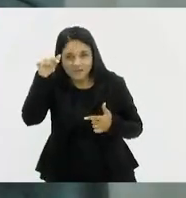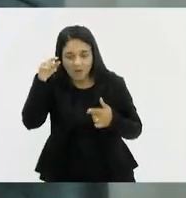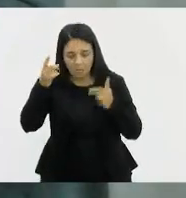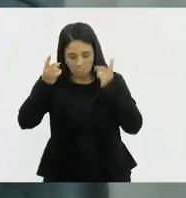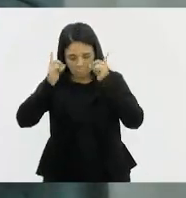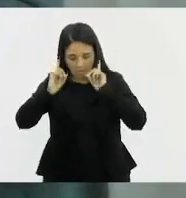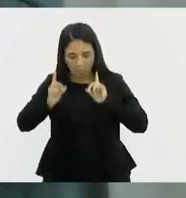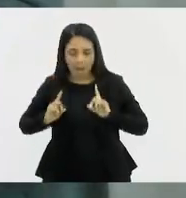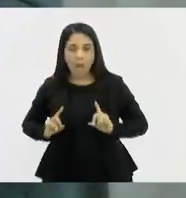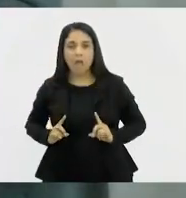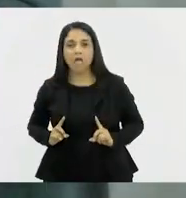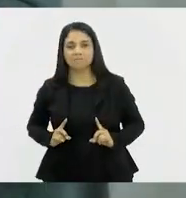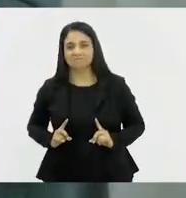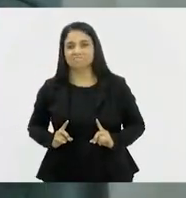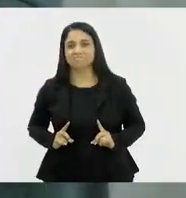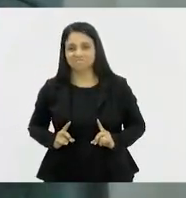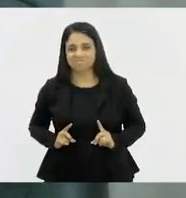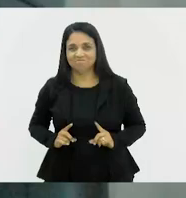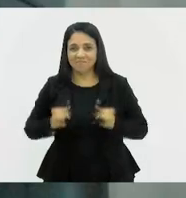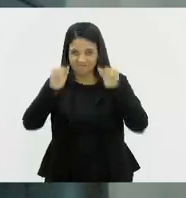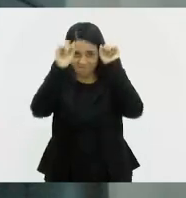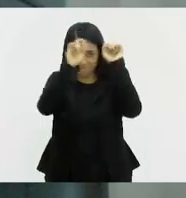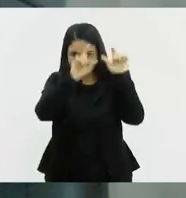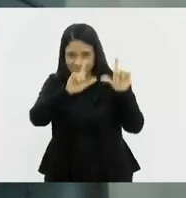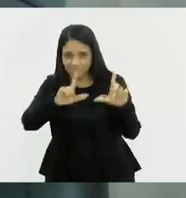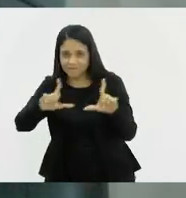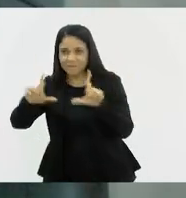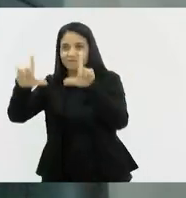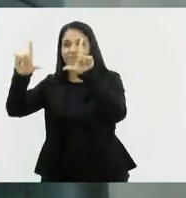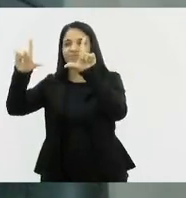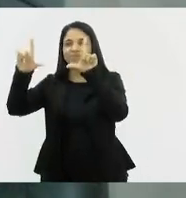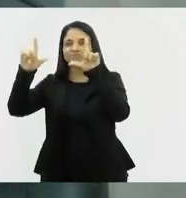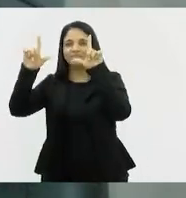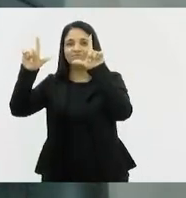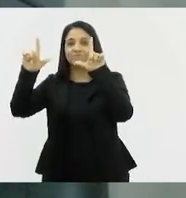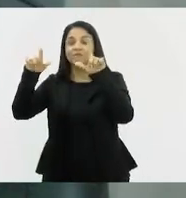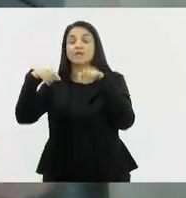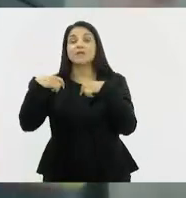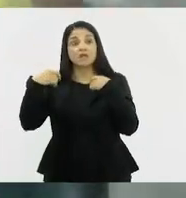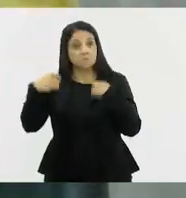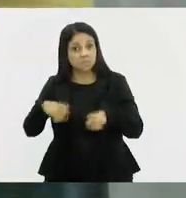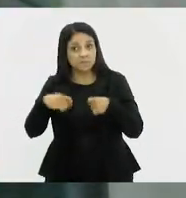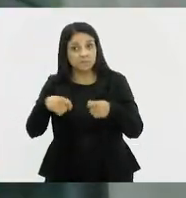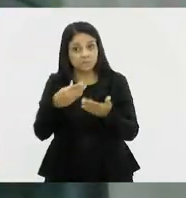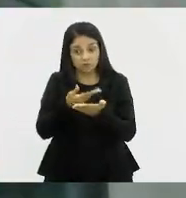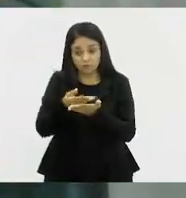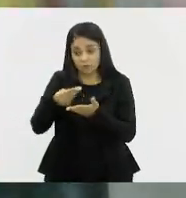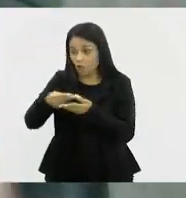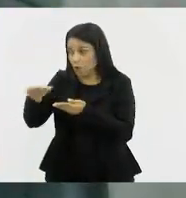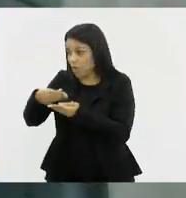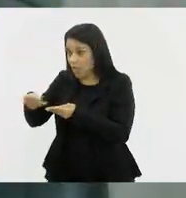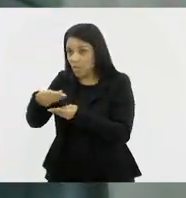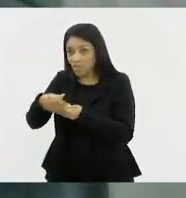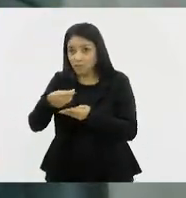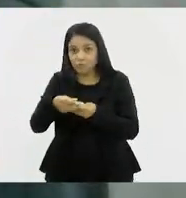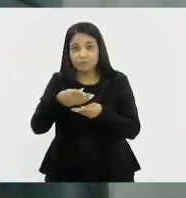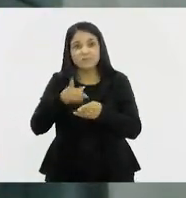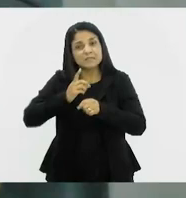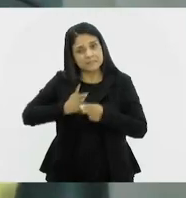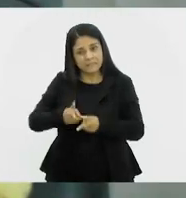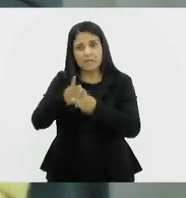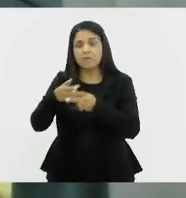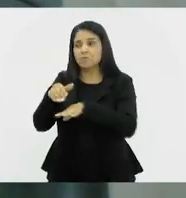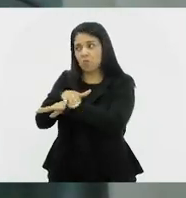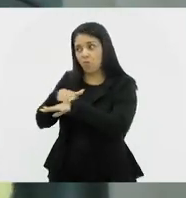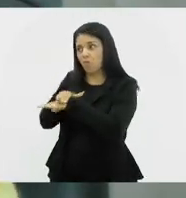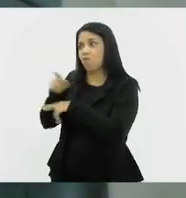depressão. O próximo, por favor. E nós precisamos dos folhetos. Eu falo toda hora isso com o nosso deputado.